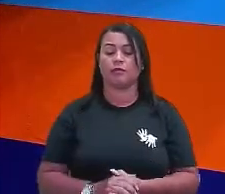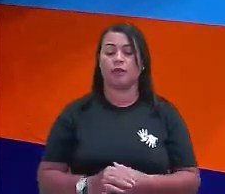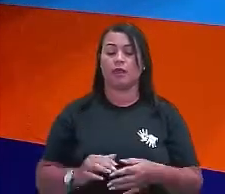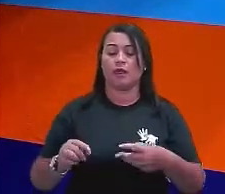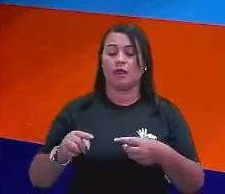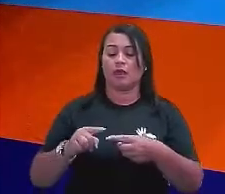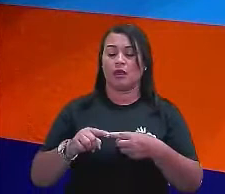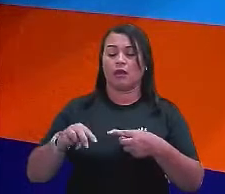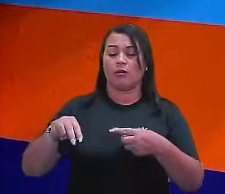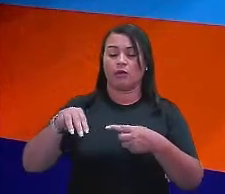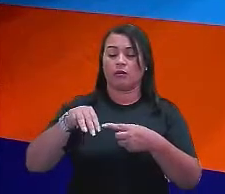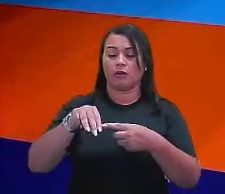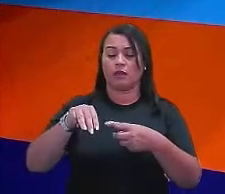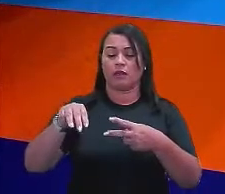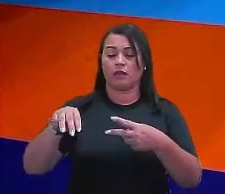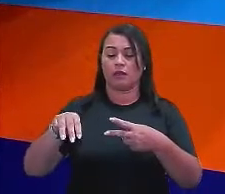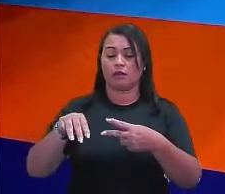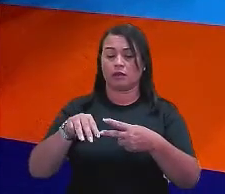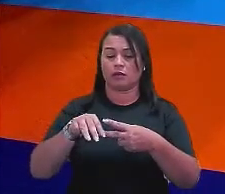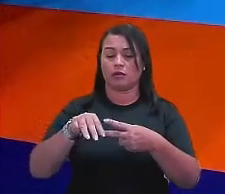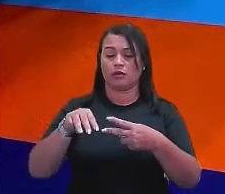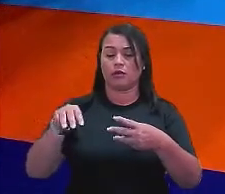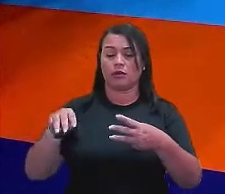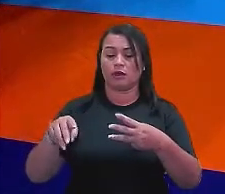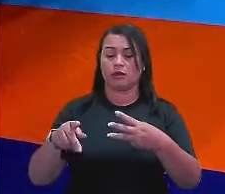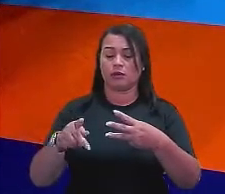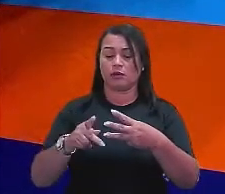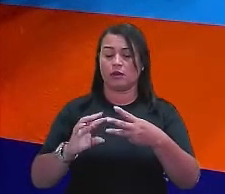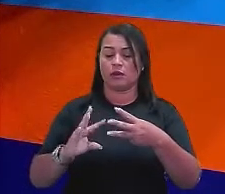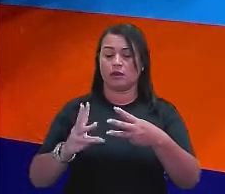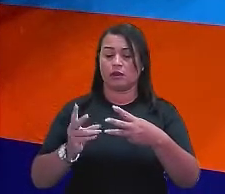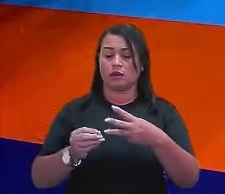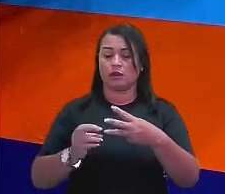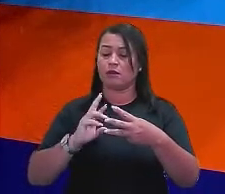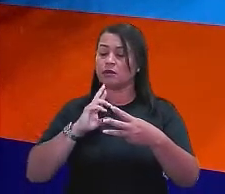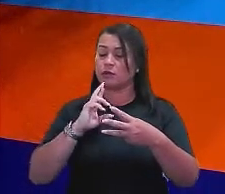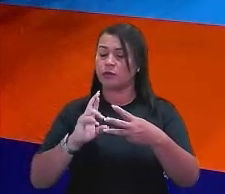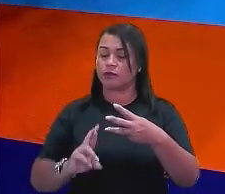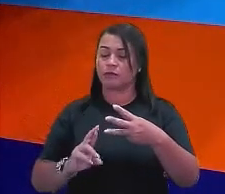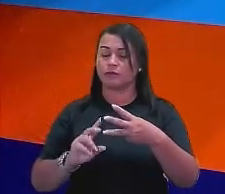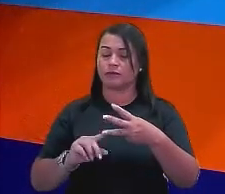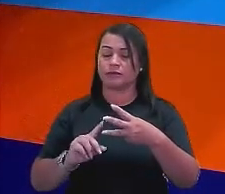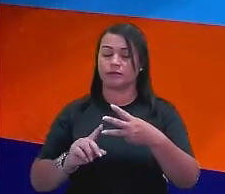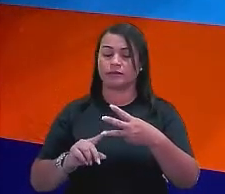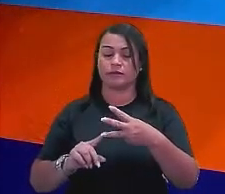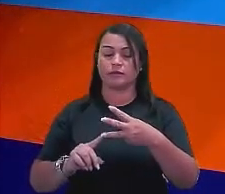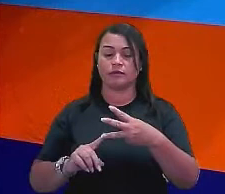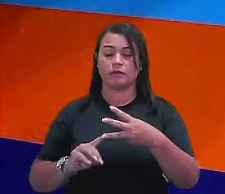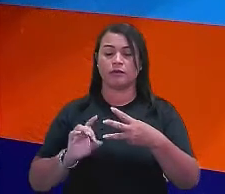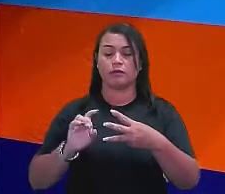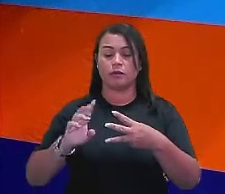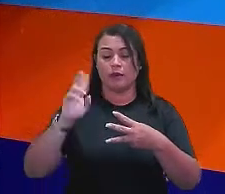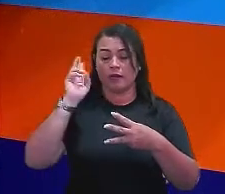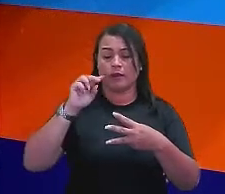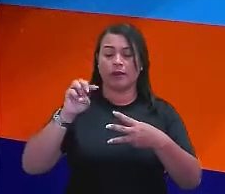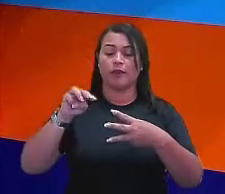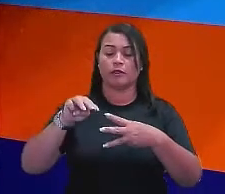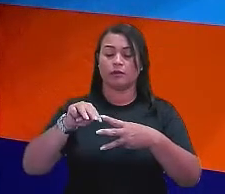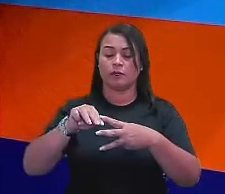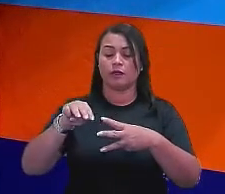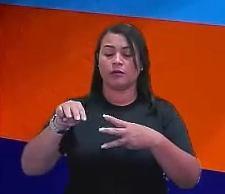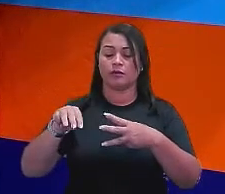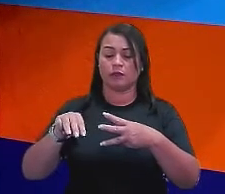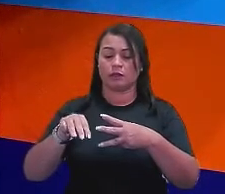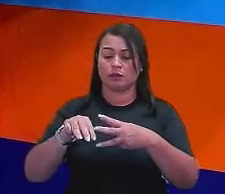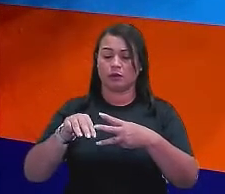ter multiplicando, multiplicador e produto, tá certo? Só para a gente relembrar,